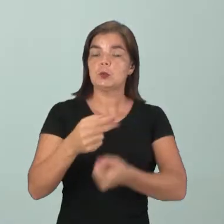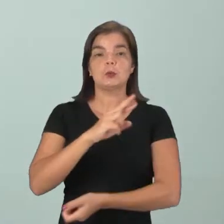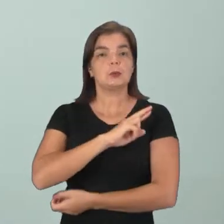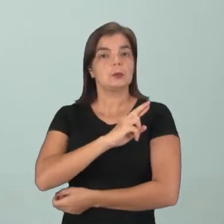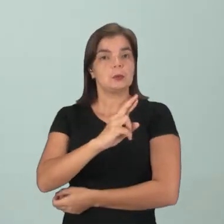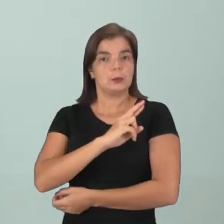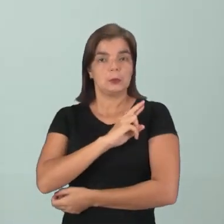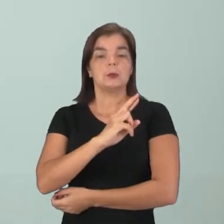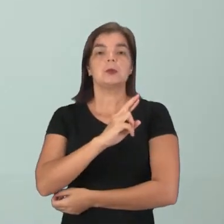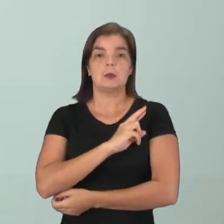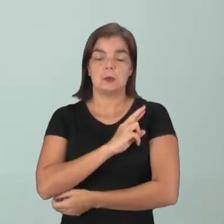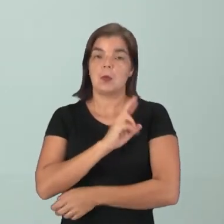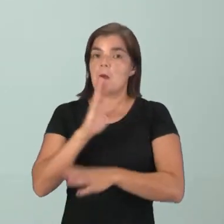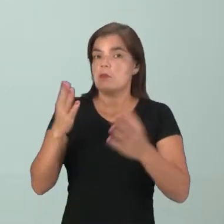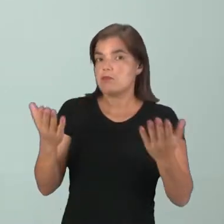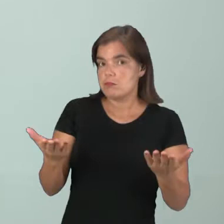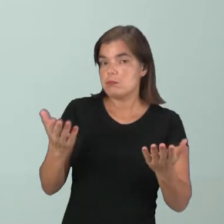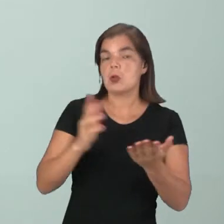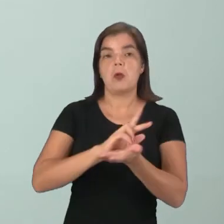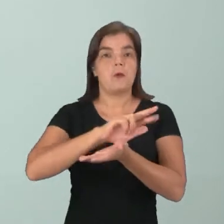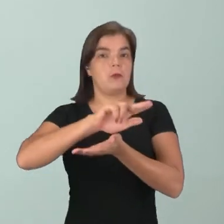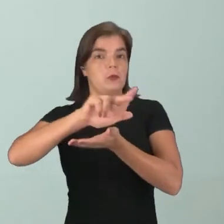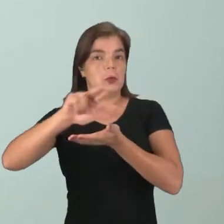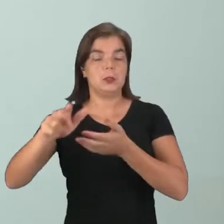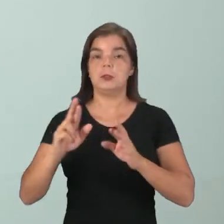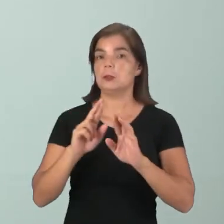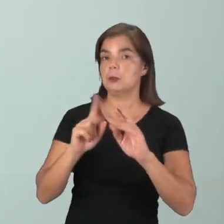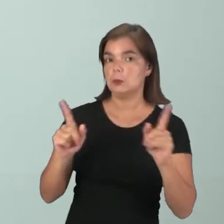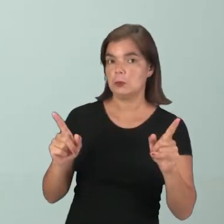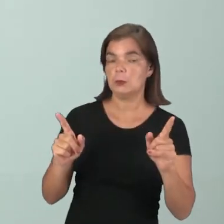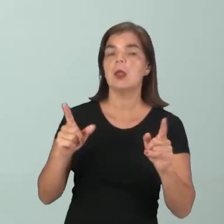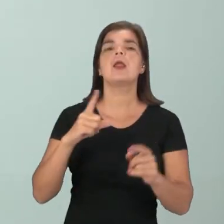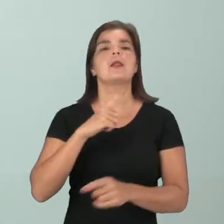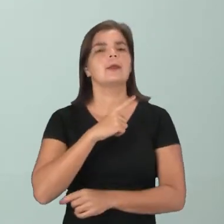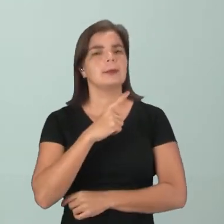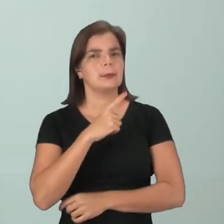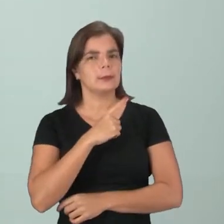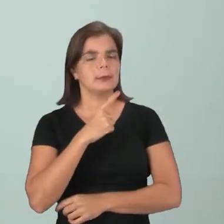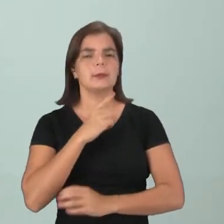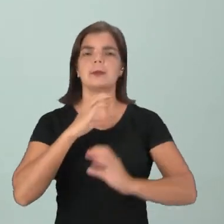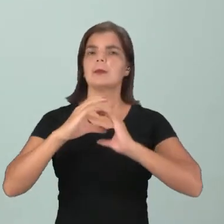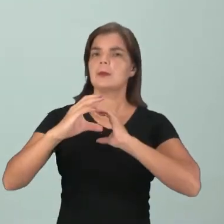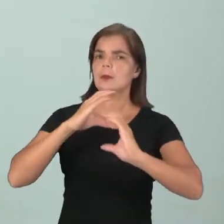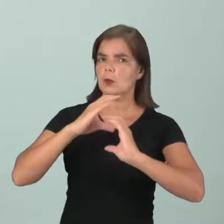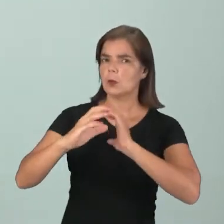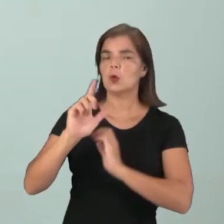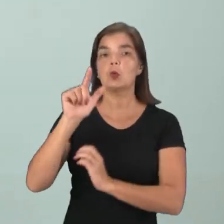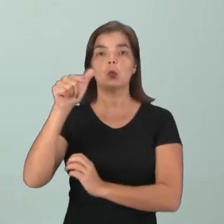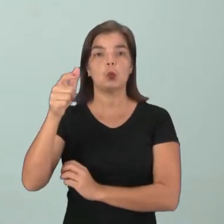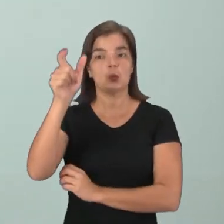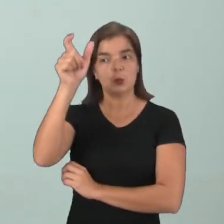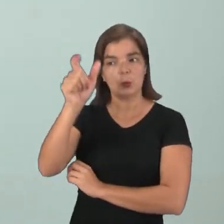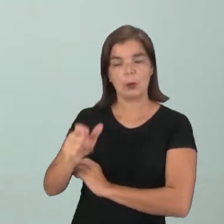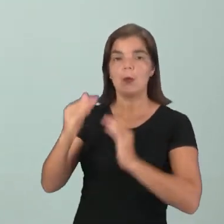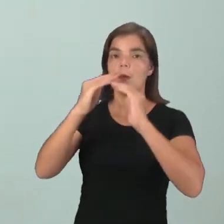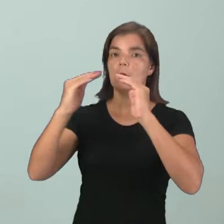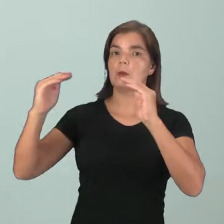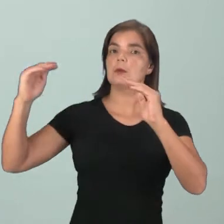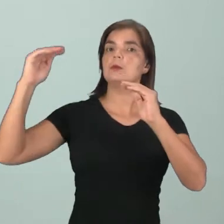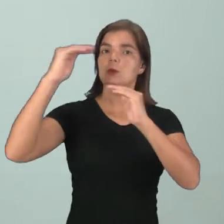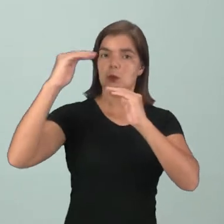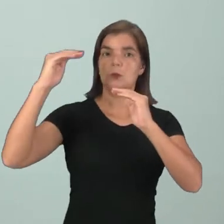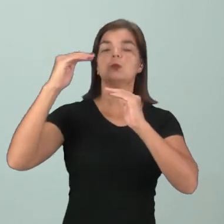que todas as religiões, embora elas sejam variadas e diferentes, elas têm uma comunicação com um